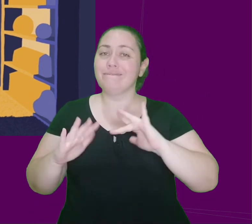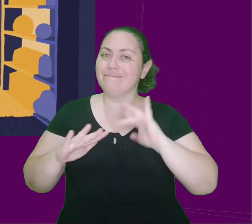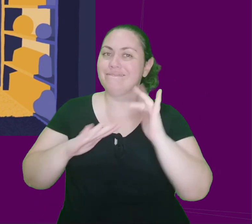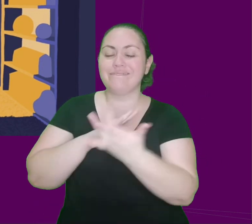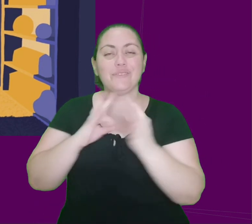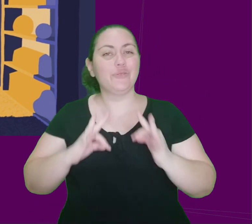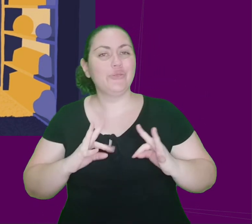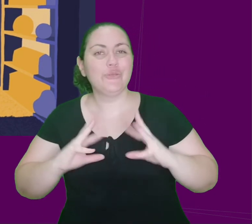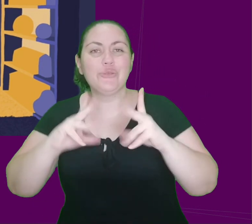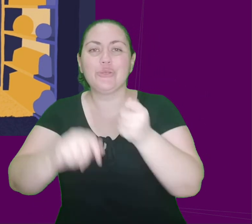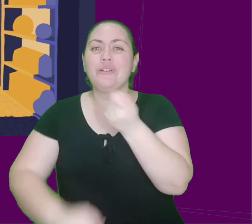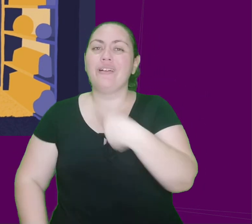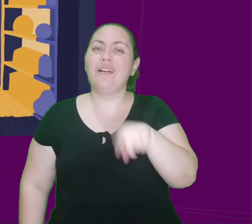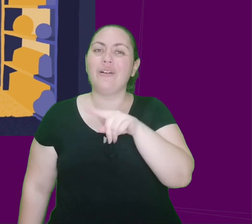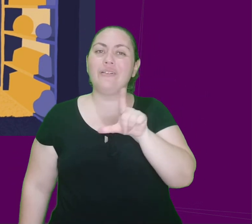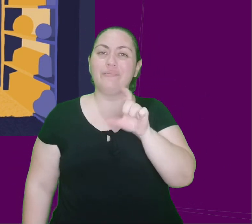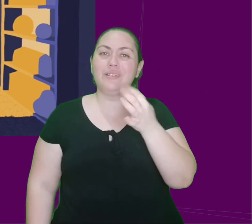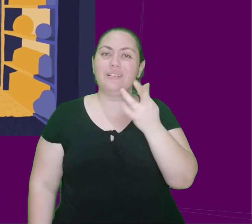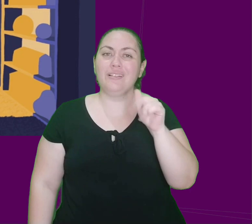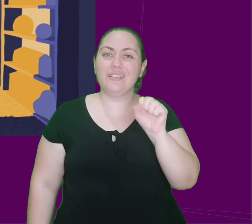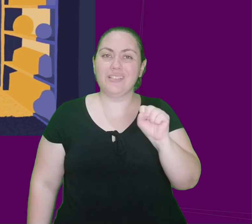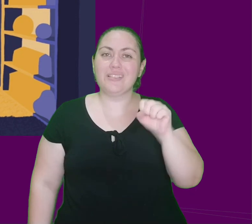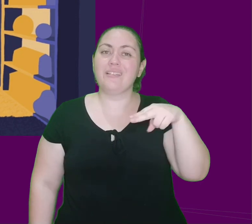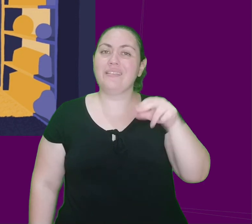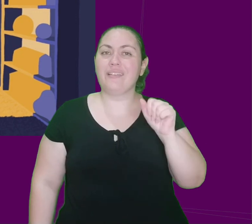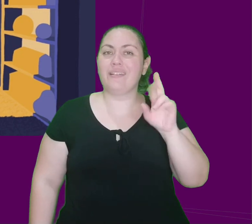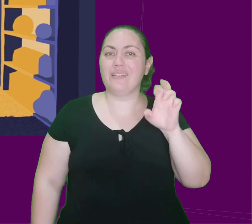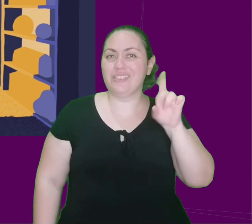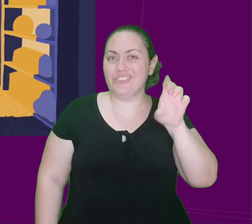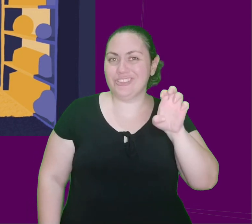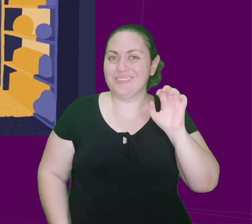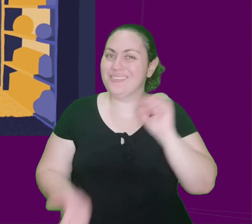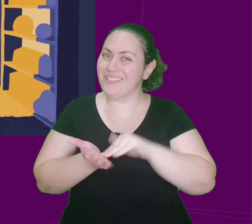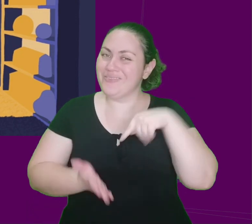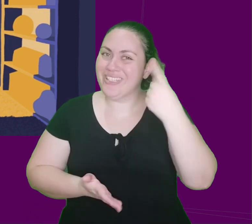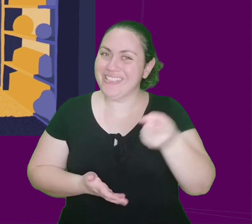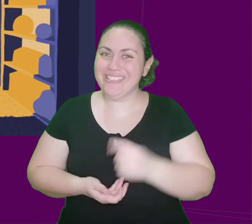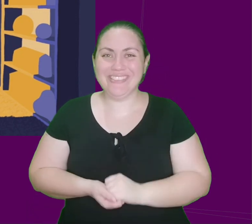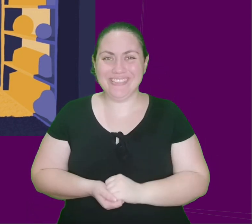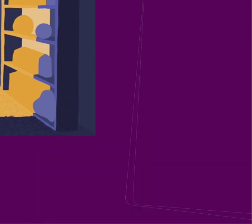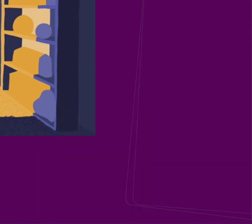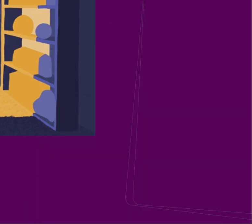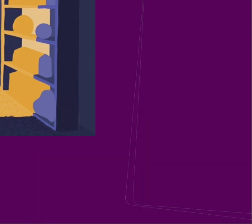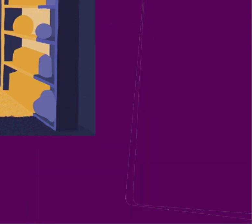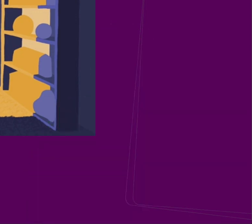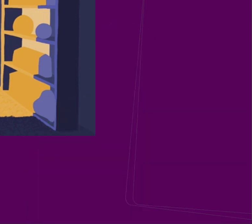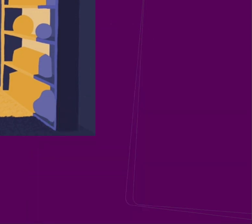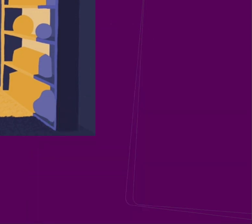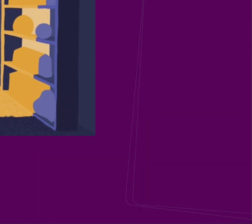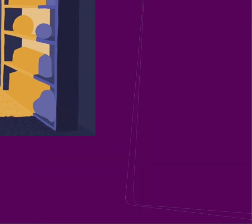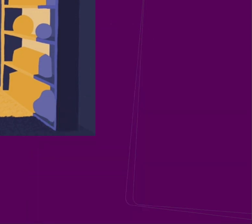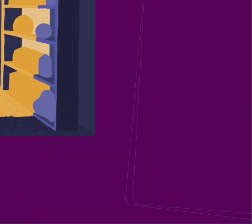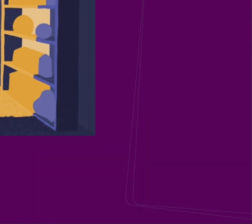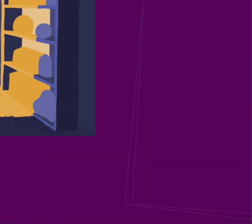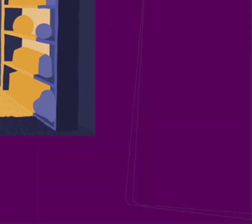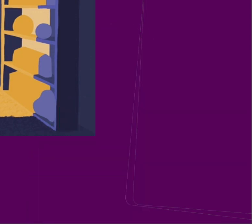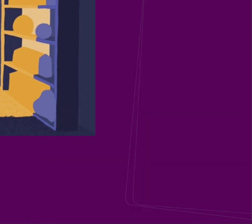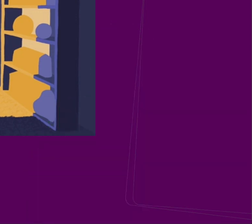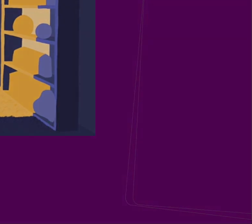gente. Você nos encontra em todas as mídias pelo @letrasnarede. Até mais!